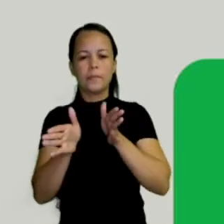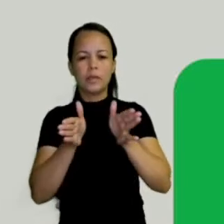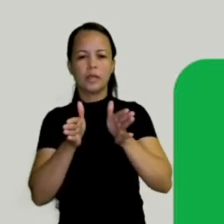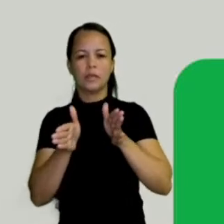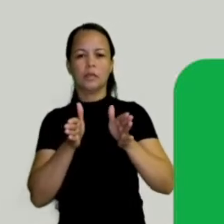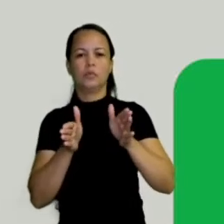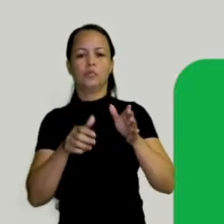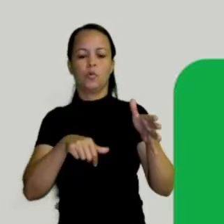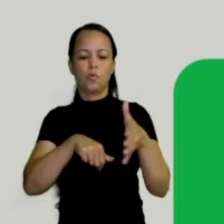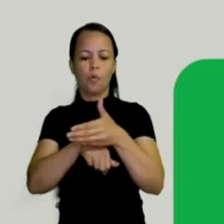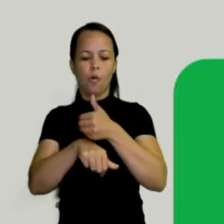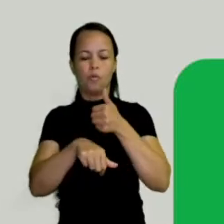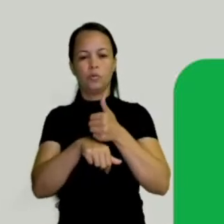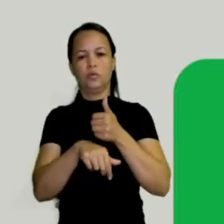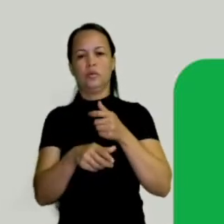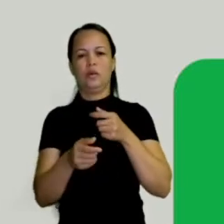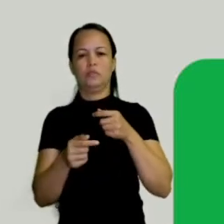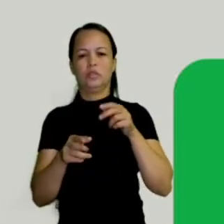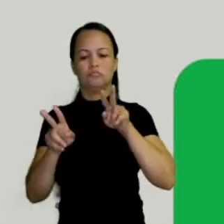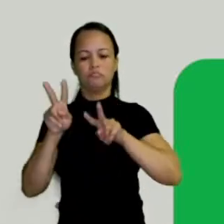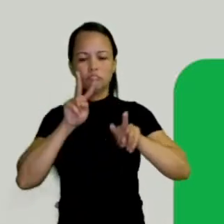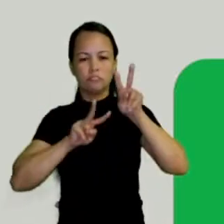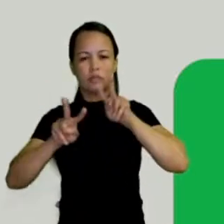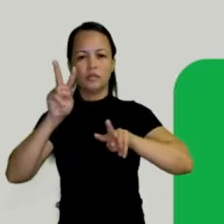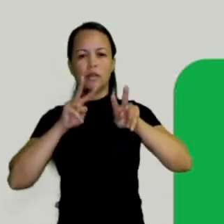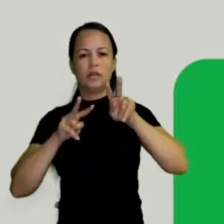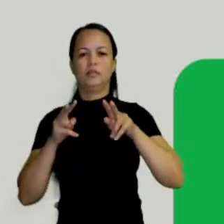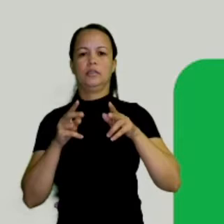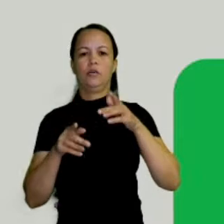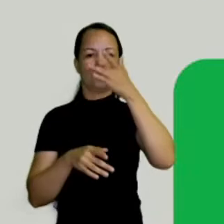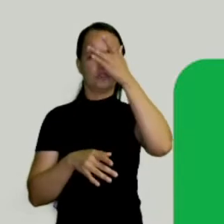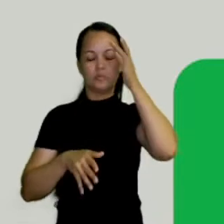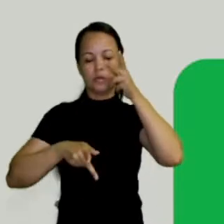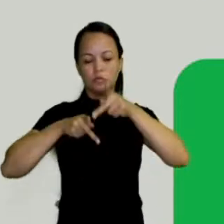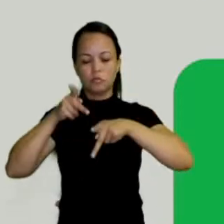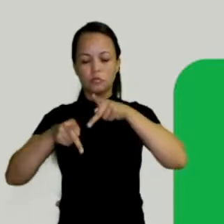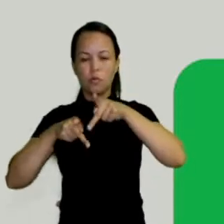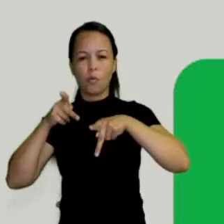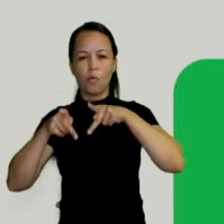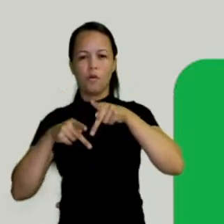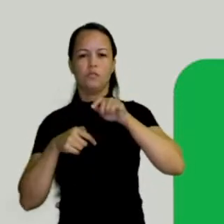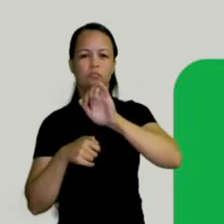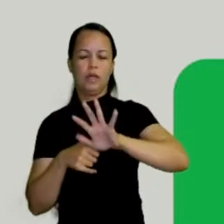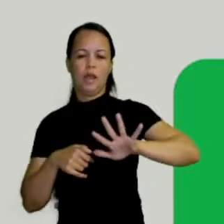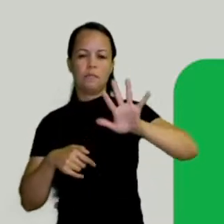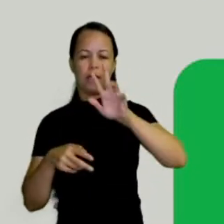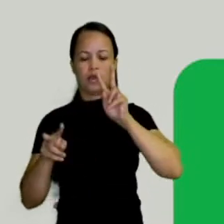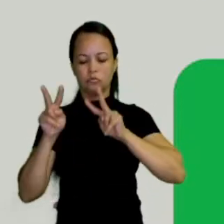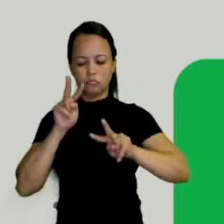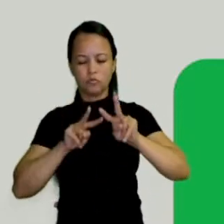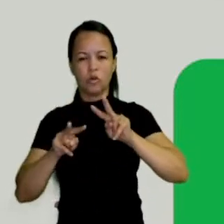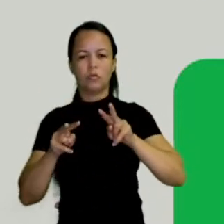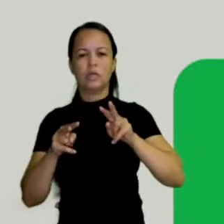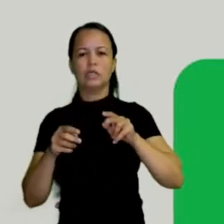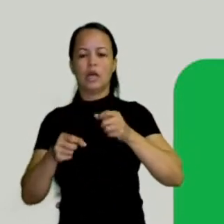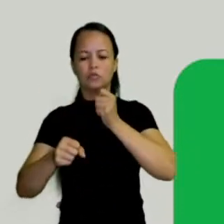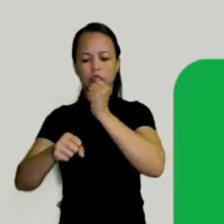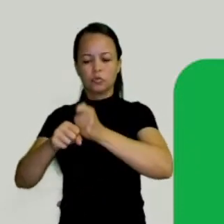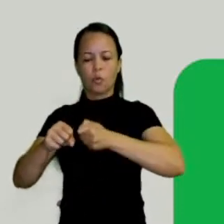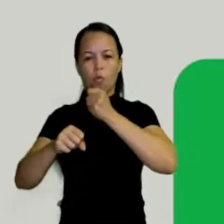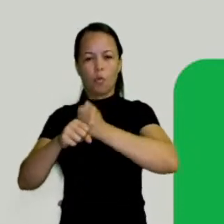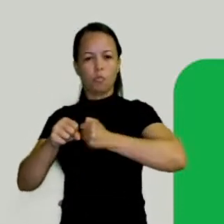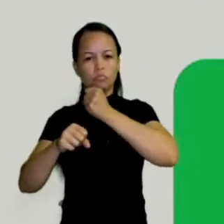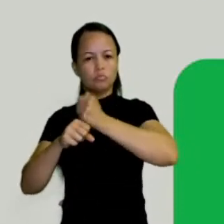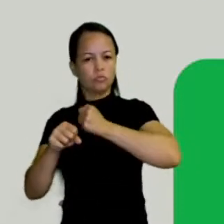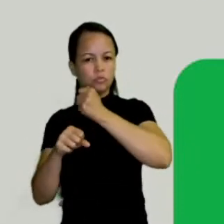aí o trabalho já de alguns povos aqui em algumas partes da imagem. Vão ver a questão das construções,